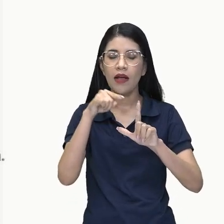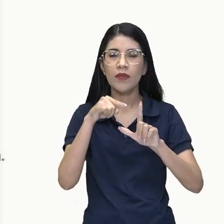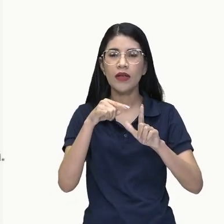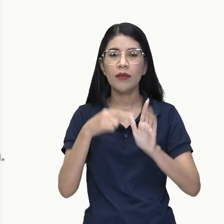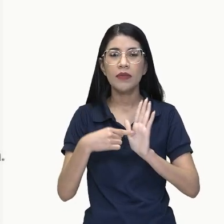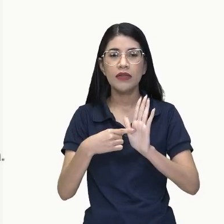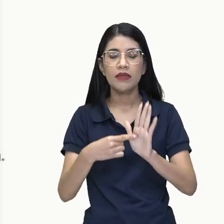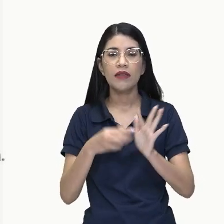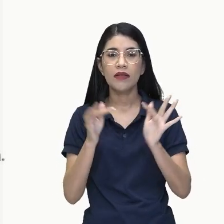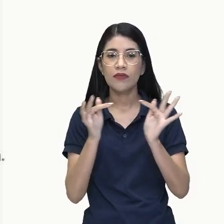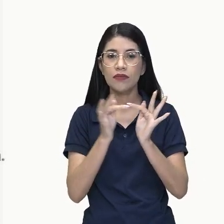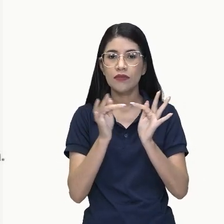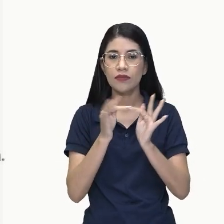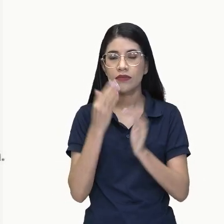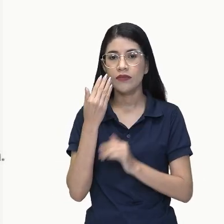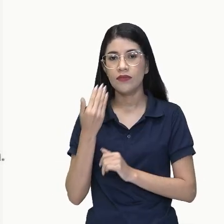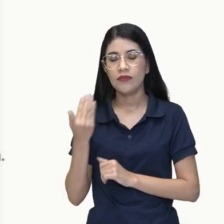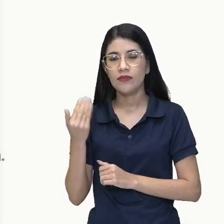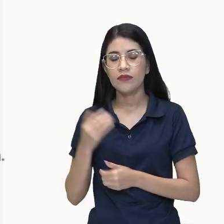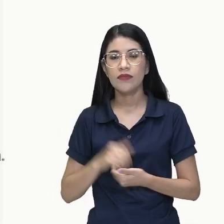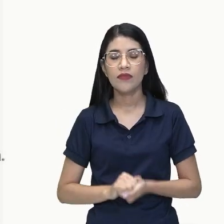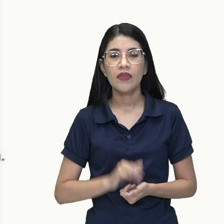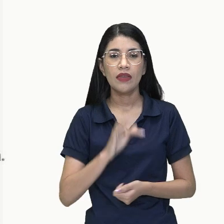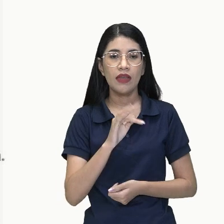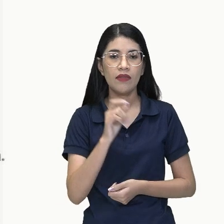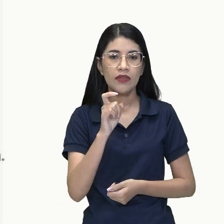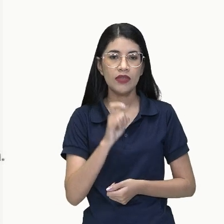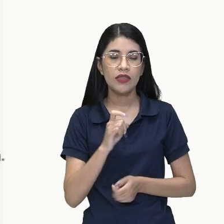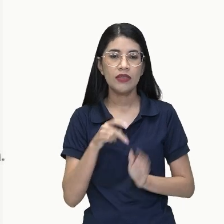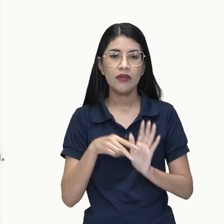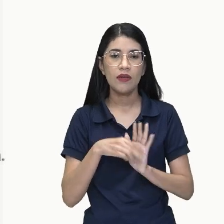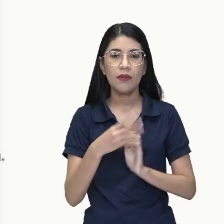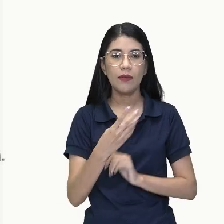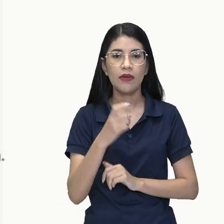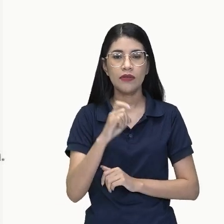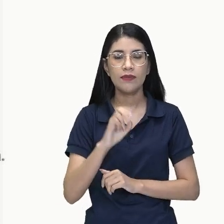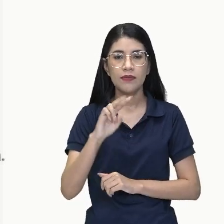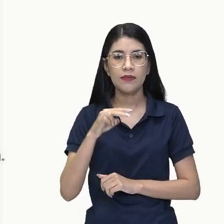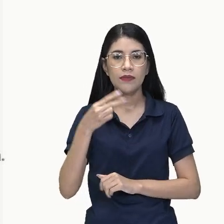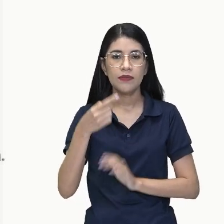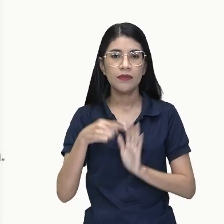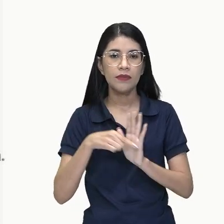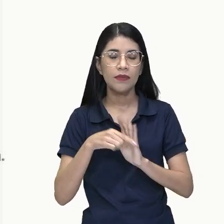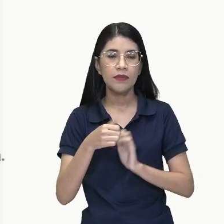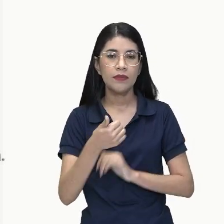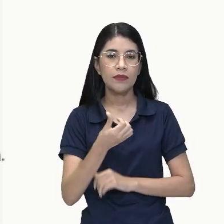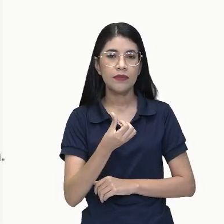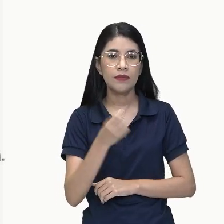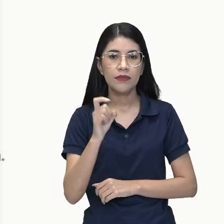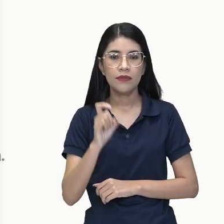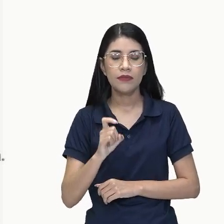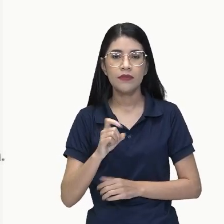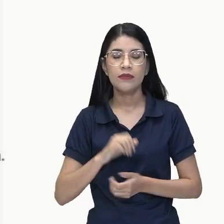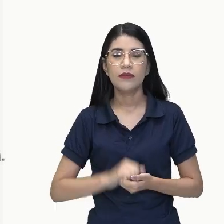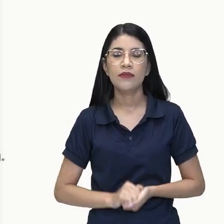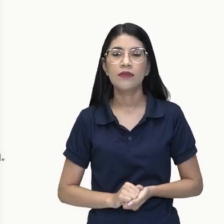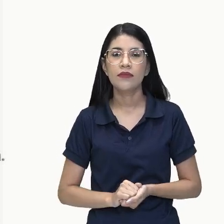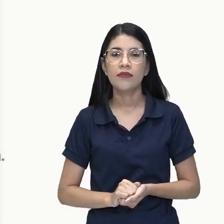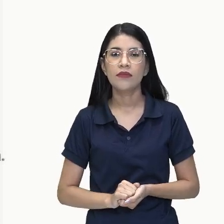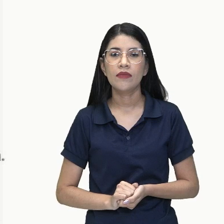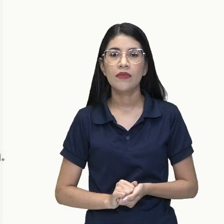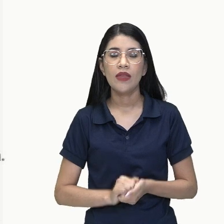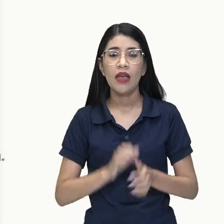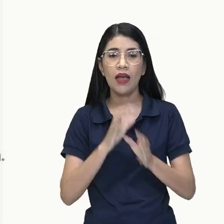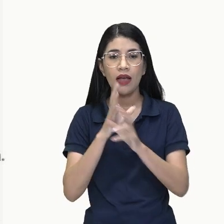função. Então tá aí a função, f de x igual a 4x ao quadrado menos 16. Qual é a soma